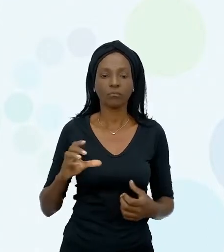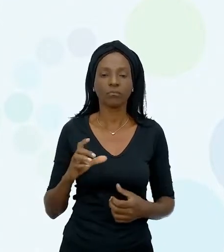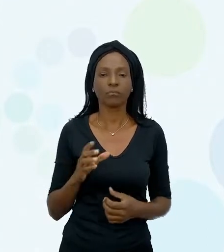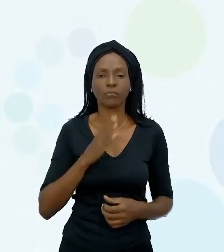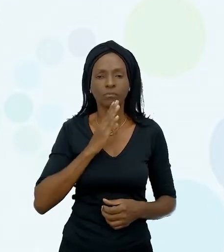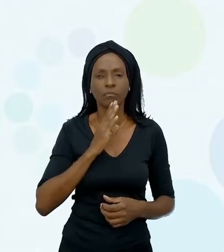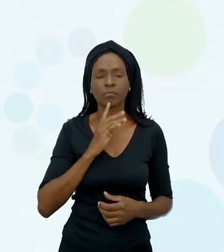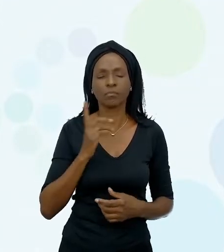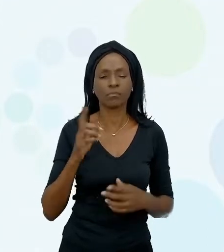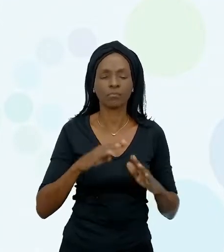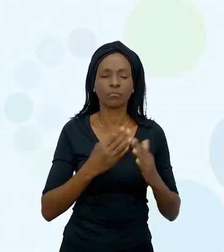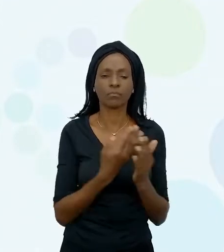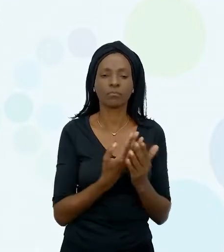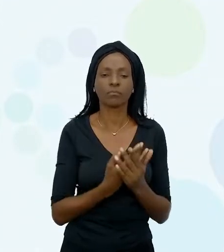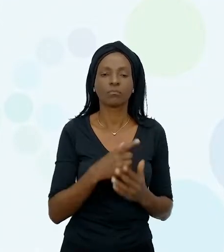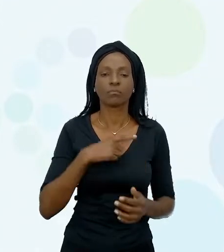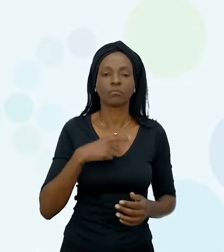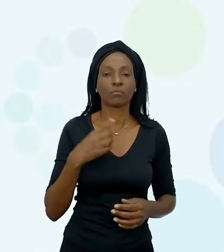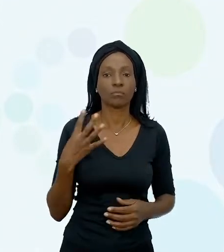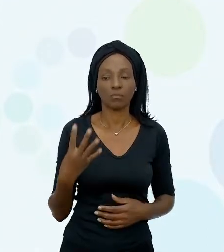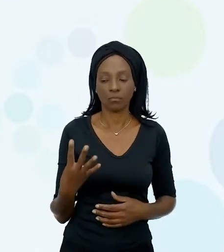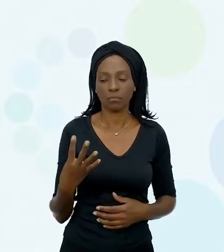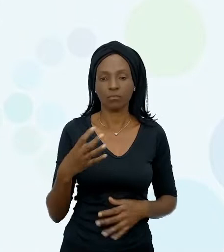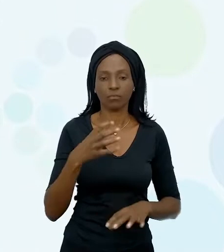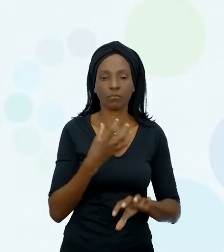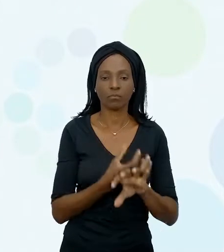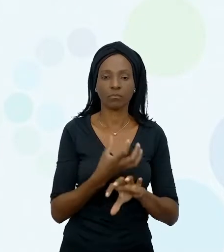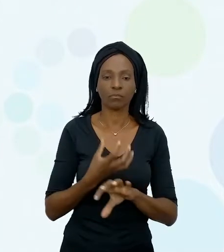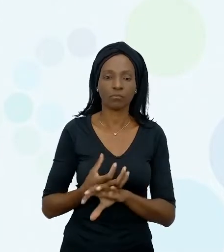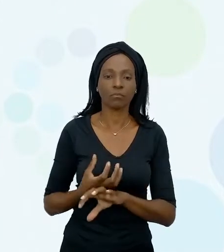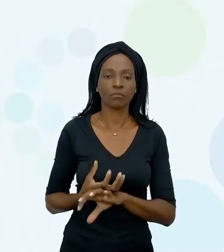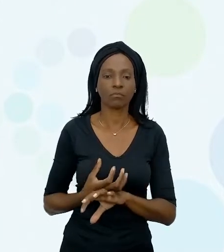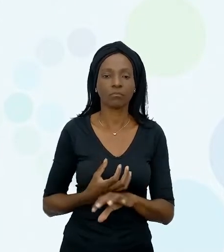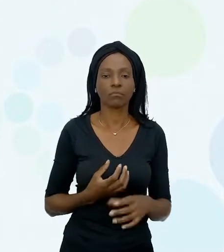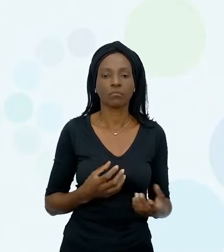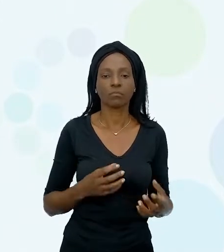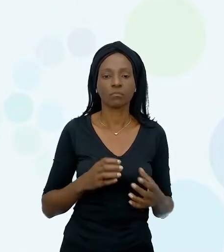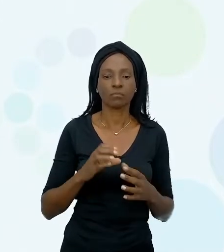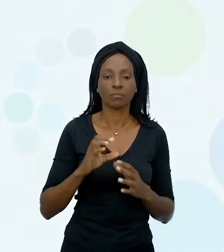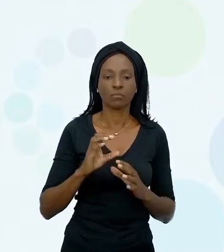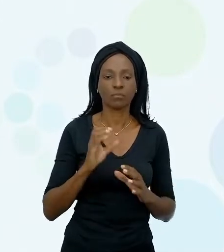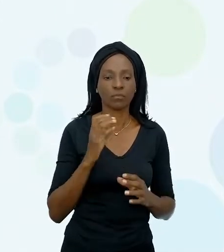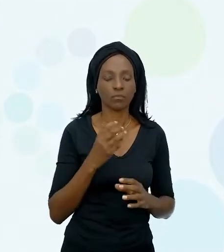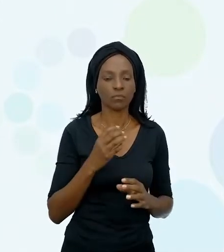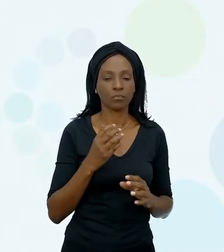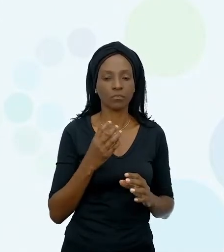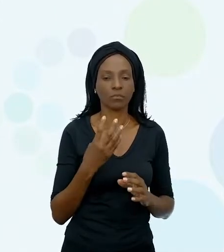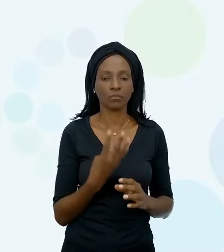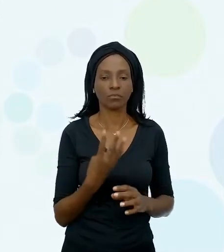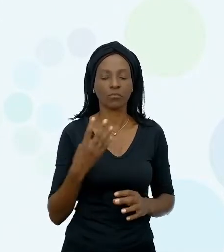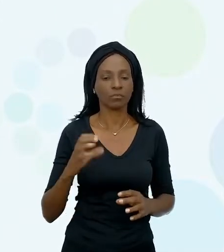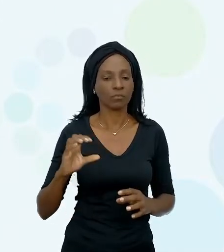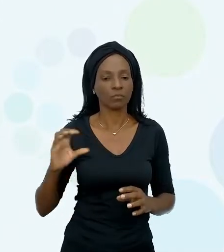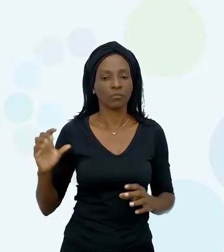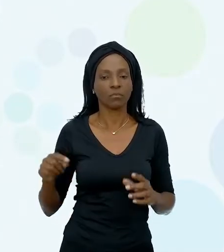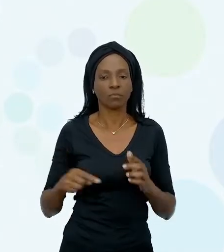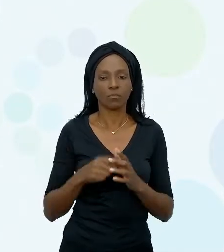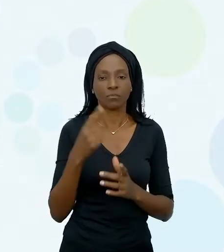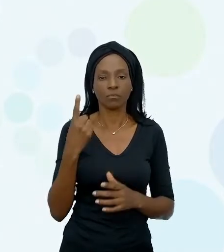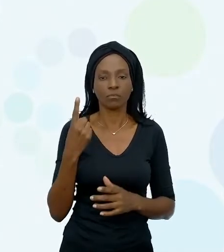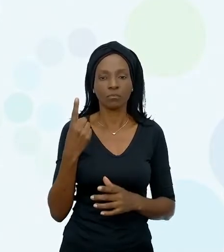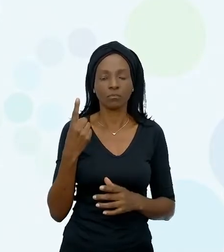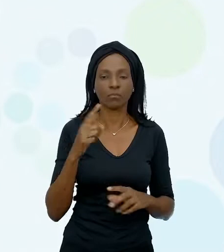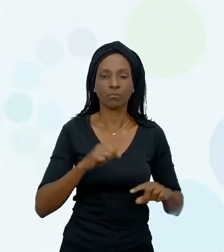na escola, ela tem 4 componentes curriculares, dentre eles, o primeiro aí que consta no